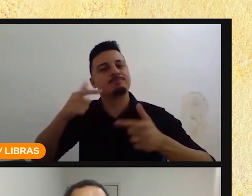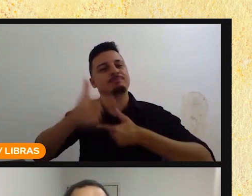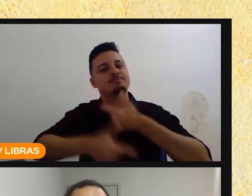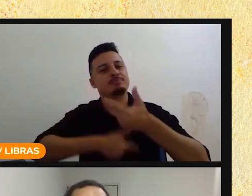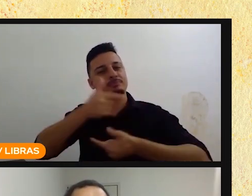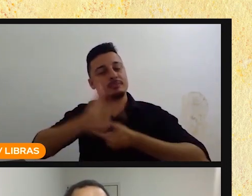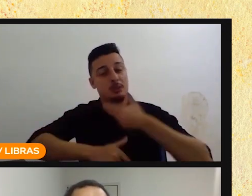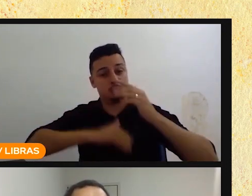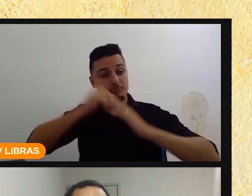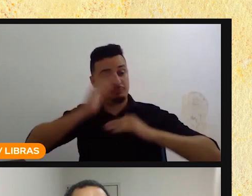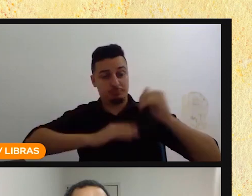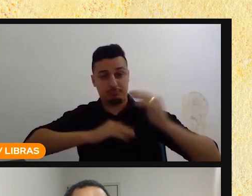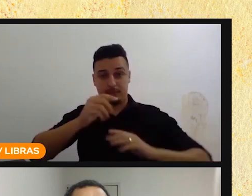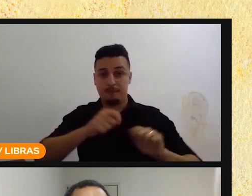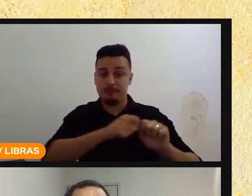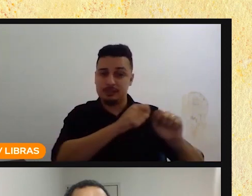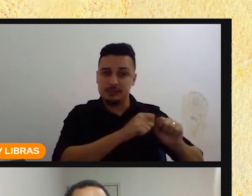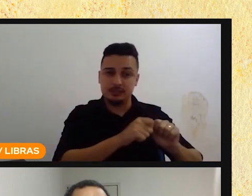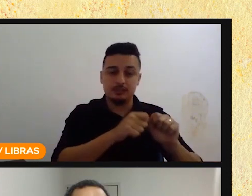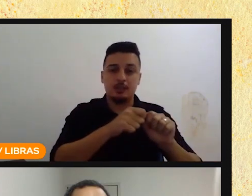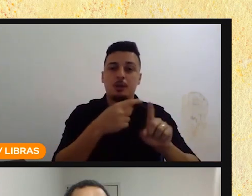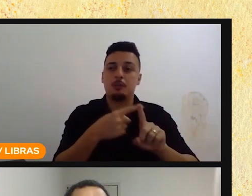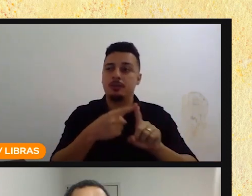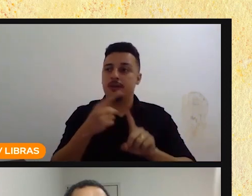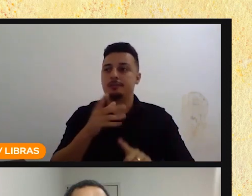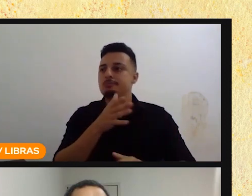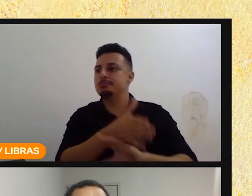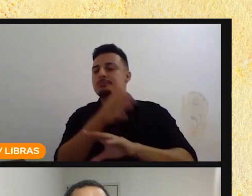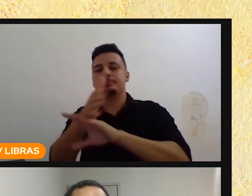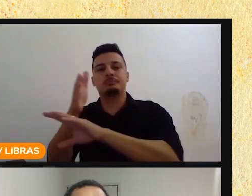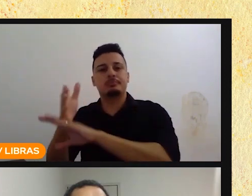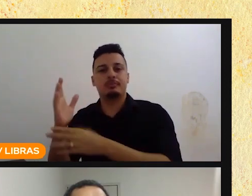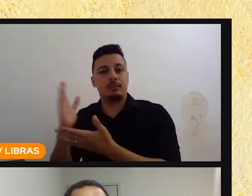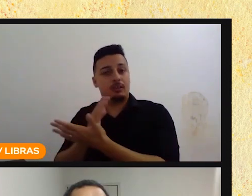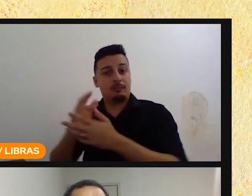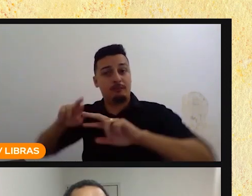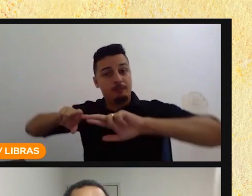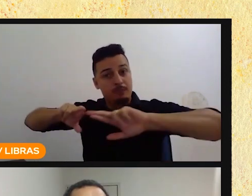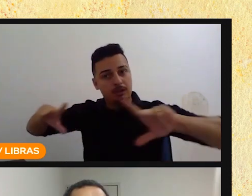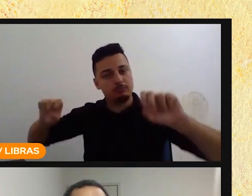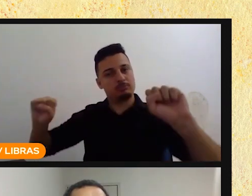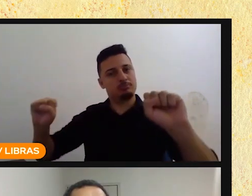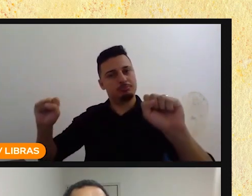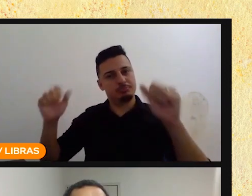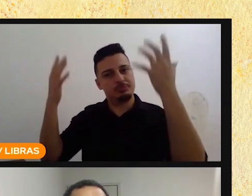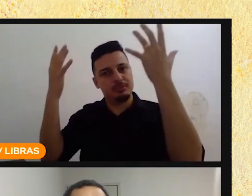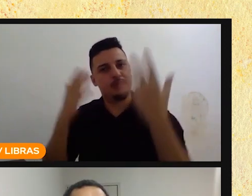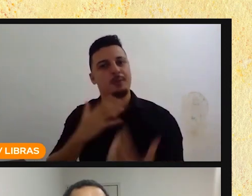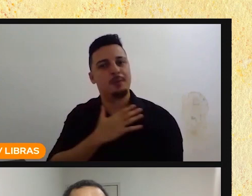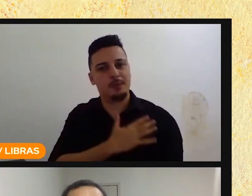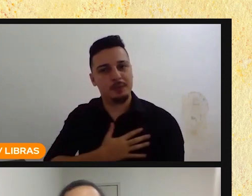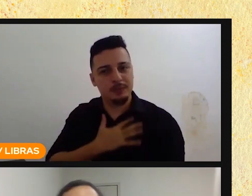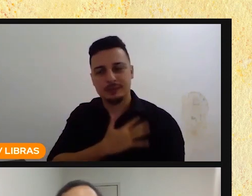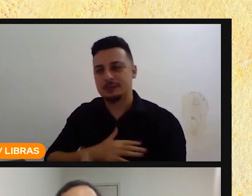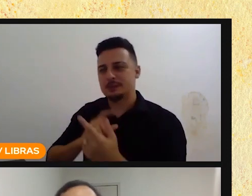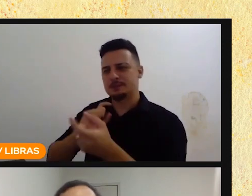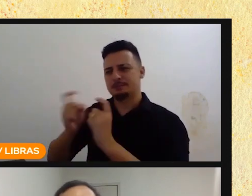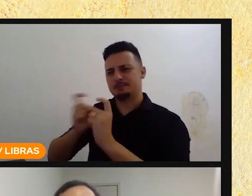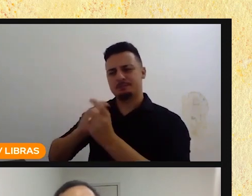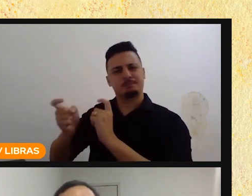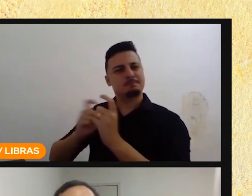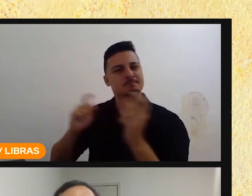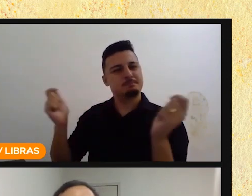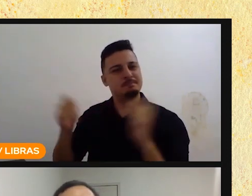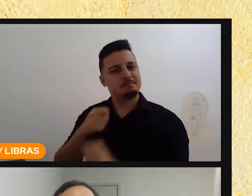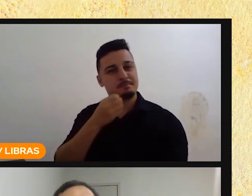vários festivais e, claro, sempre a parte autoral, artística é muito interessante, é o que mais se discute, mas esses processos